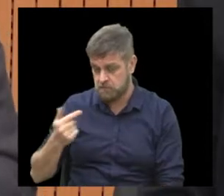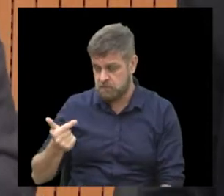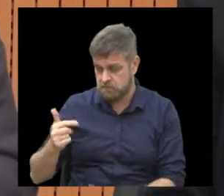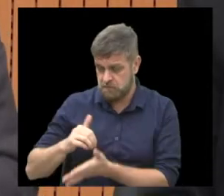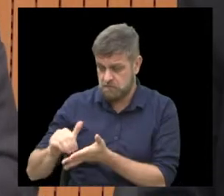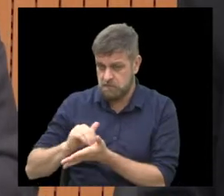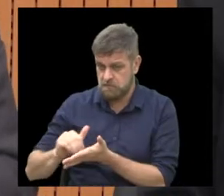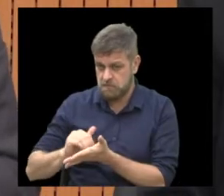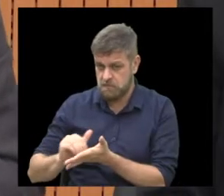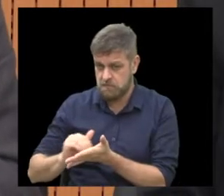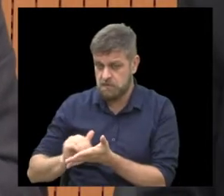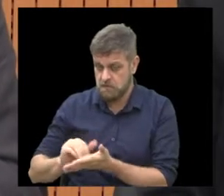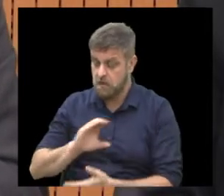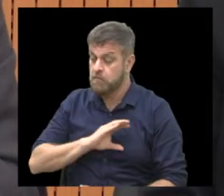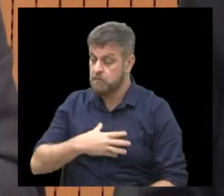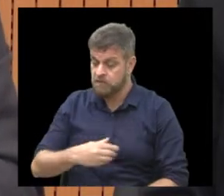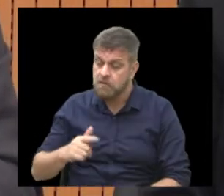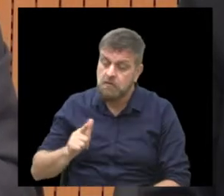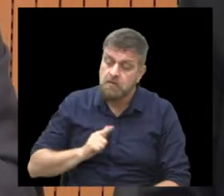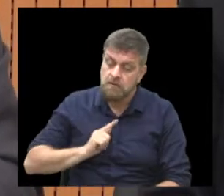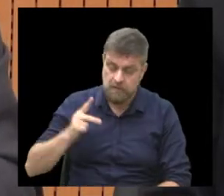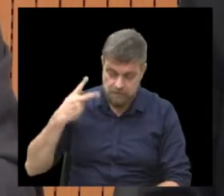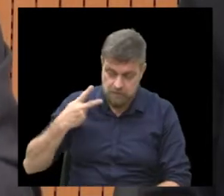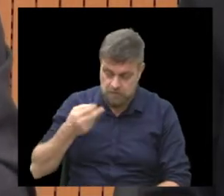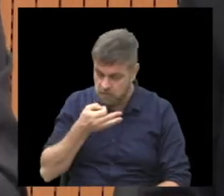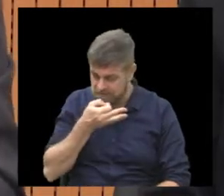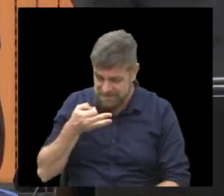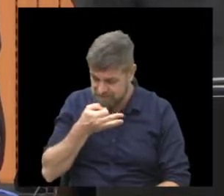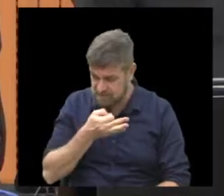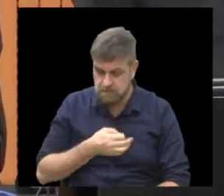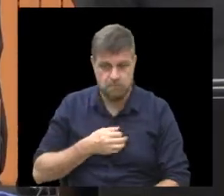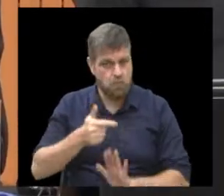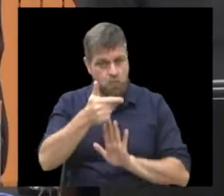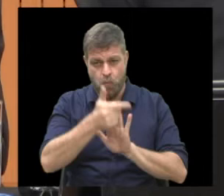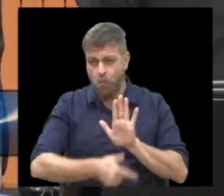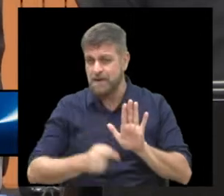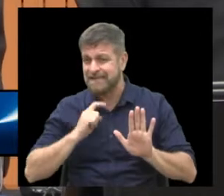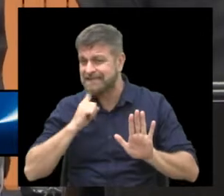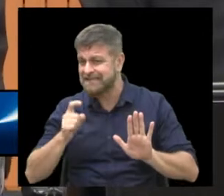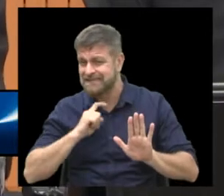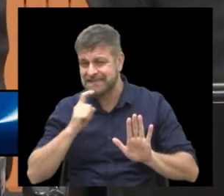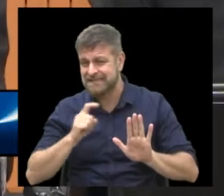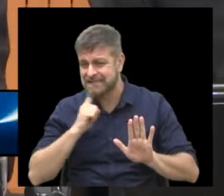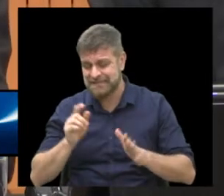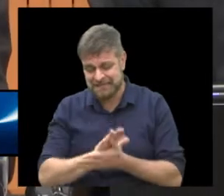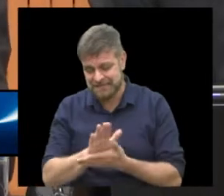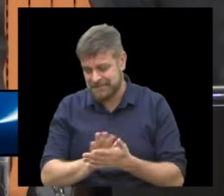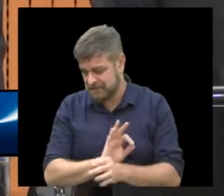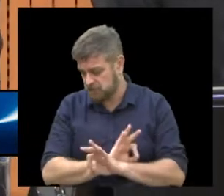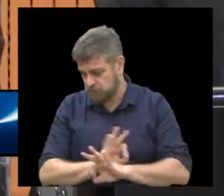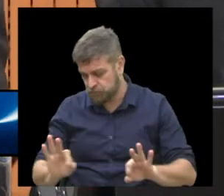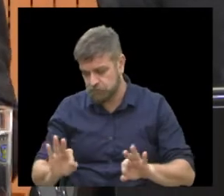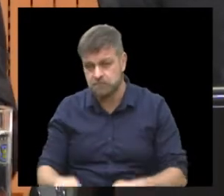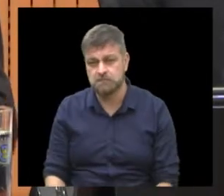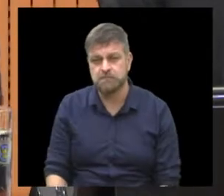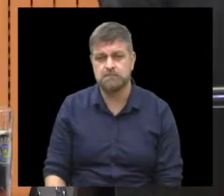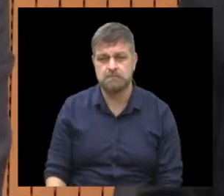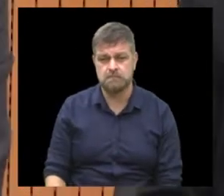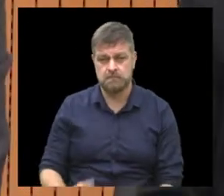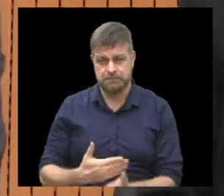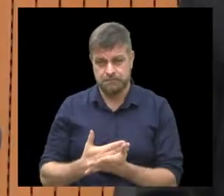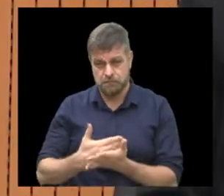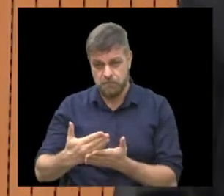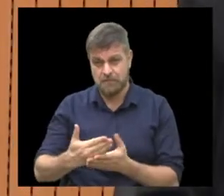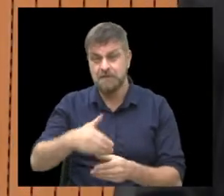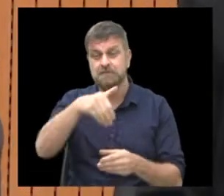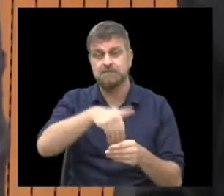secretário Campos Filho se há vereadores inscritos. Senhor presidente, não há vereadores inscritos para a discussão desse item. Não havendo vereadores inscritos, o